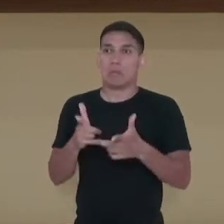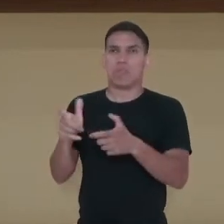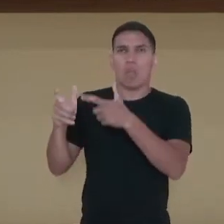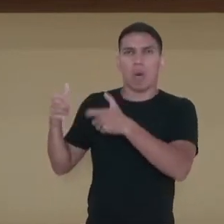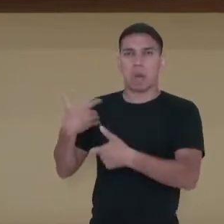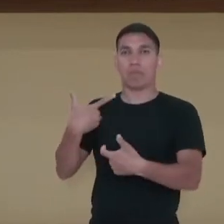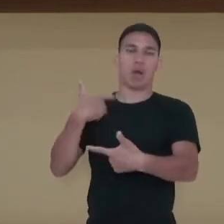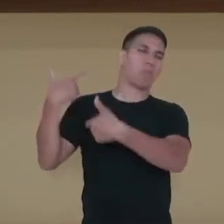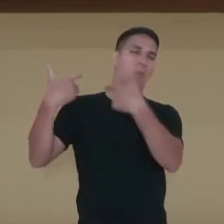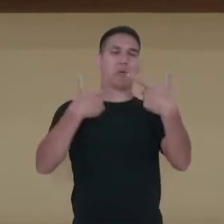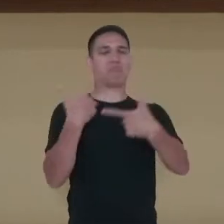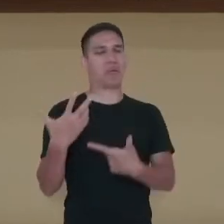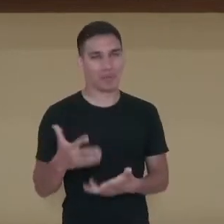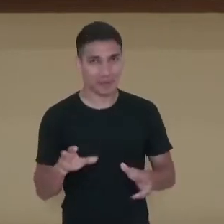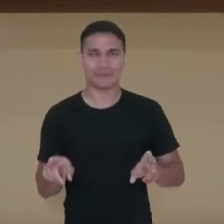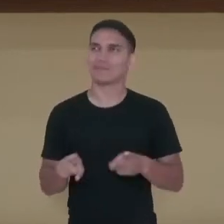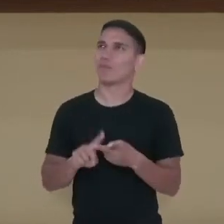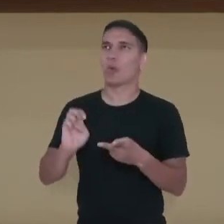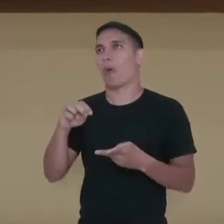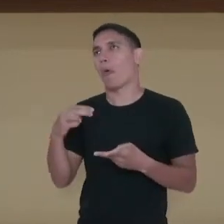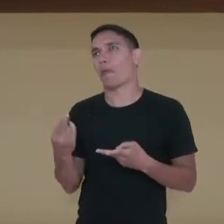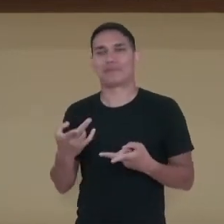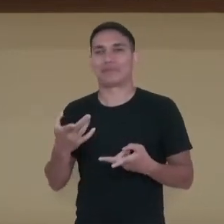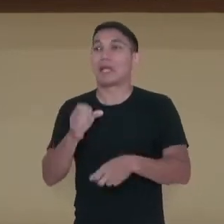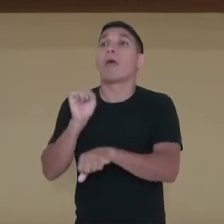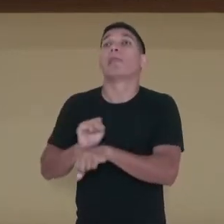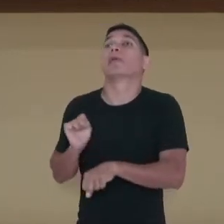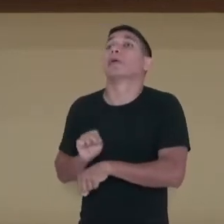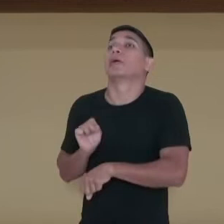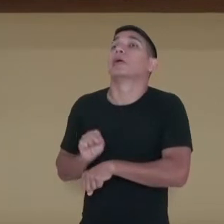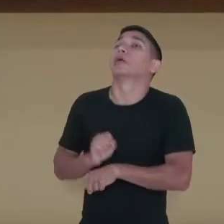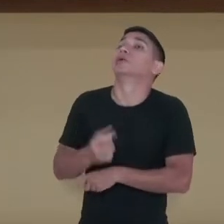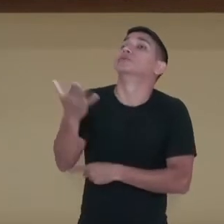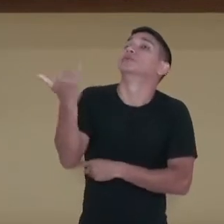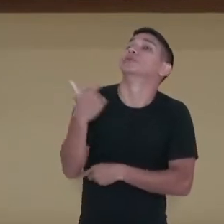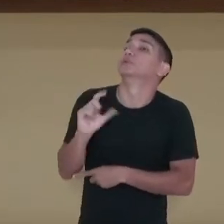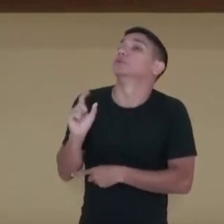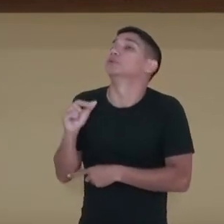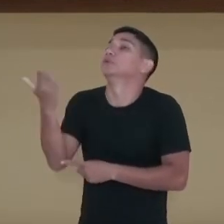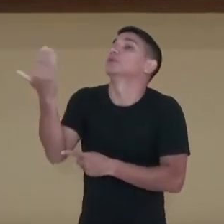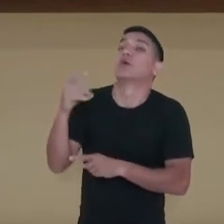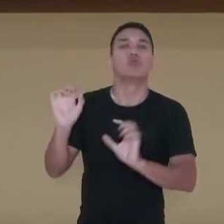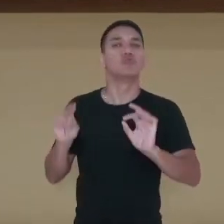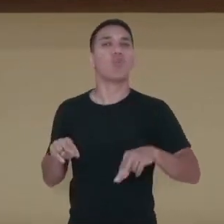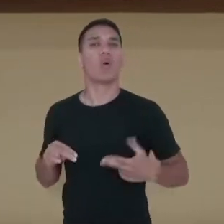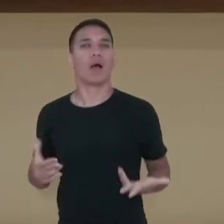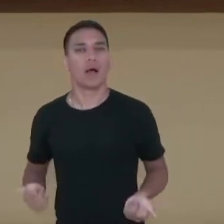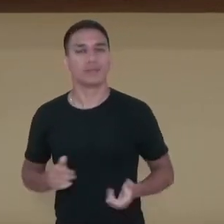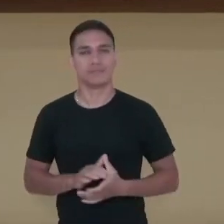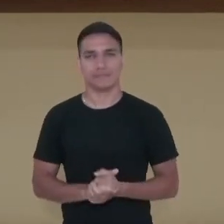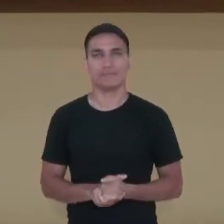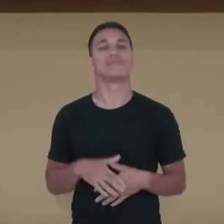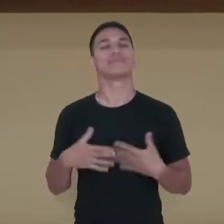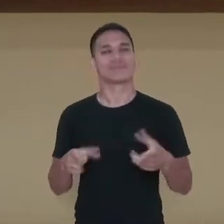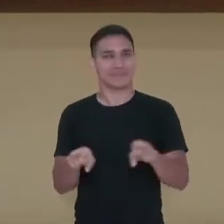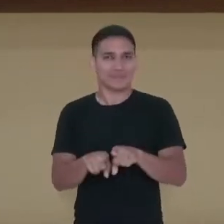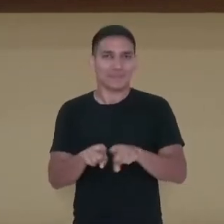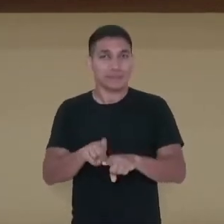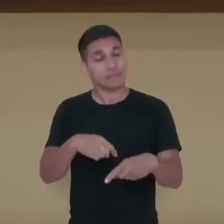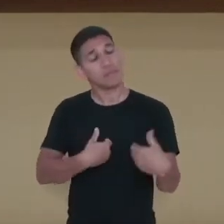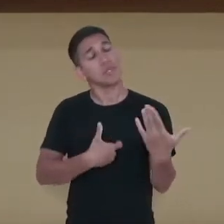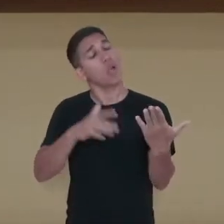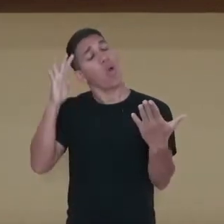é como a agonia de quem espera alguma coisa que nunca vem. Então, nesse caso aqui, ele estava tudo